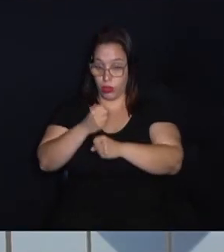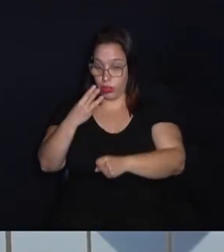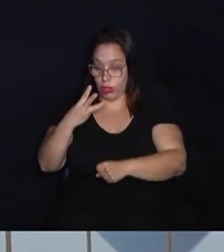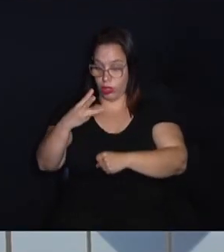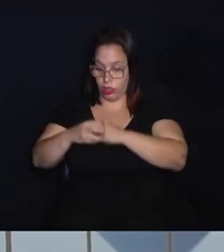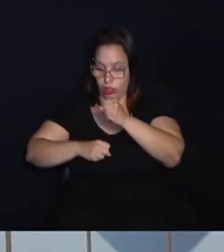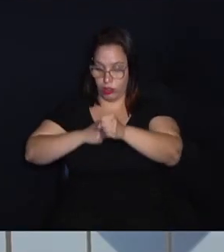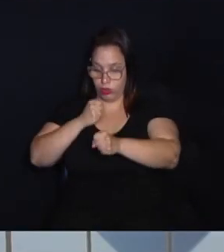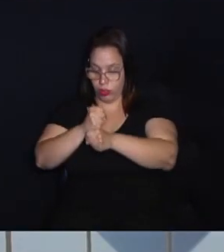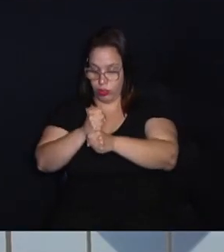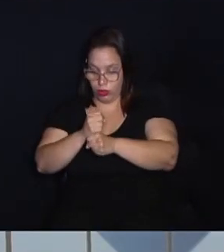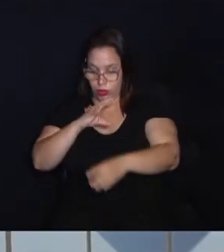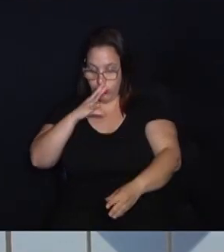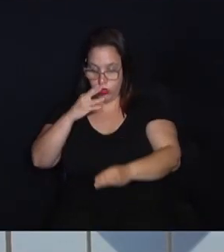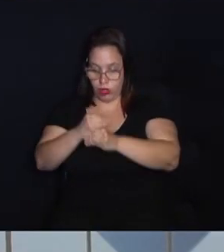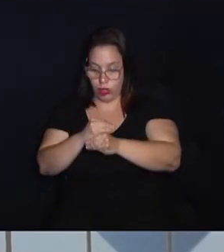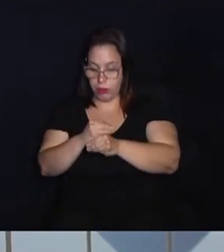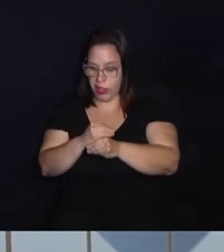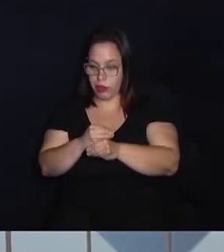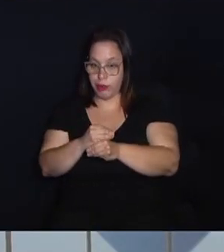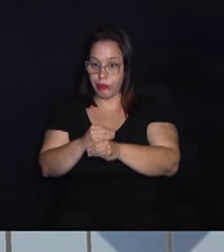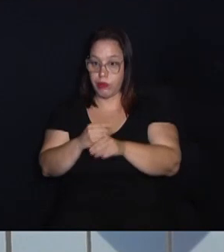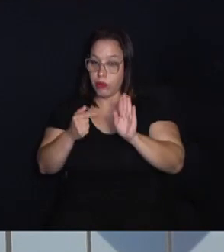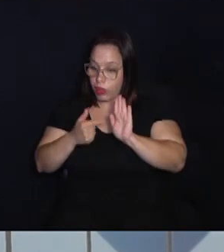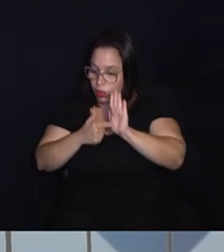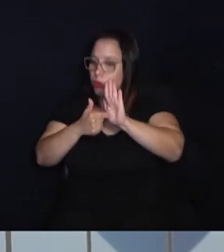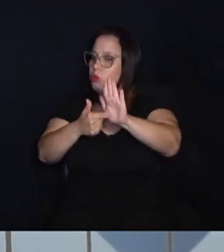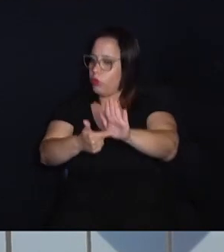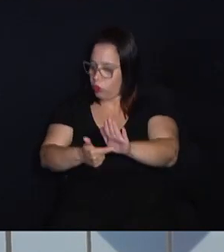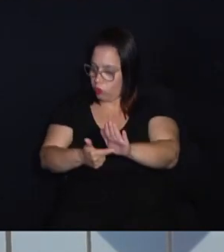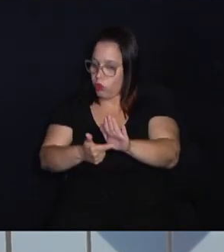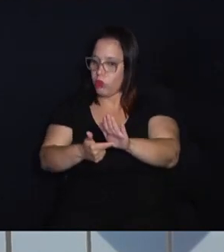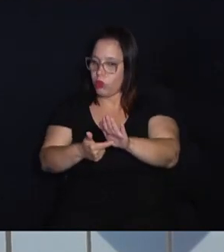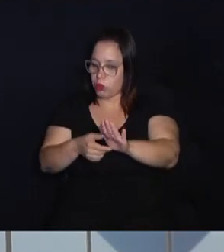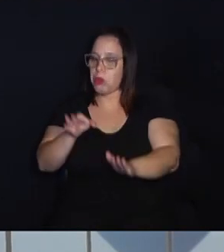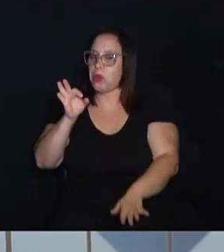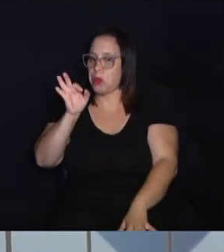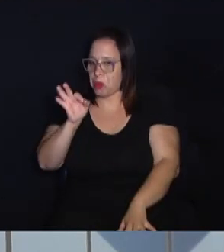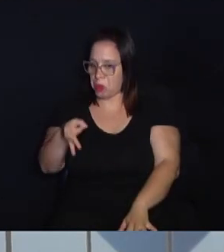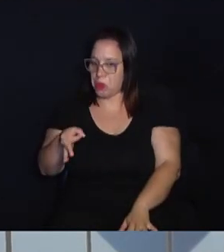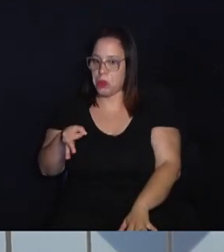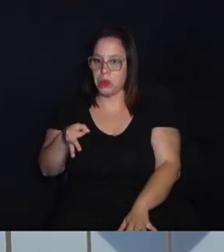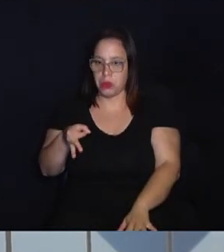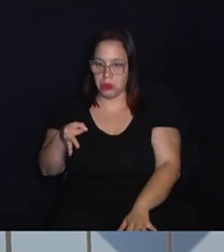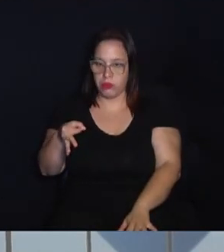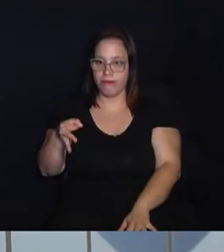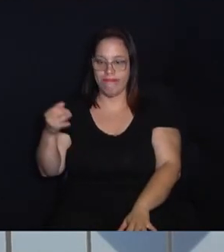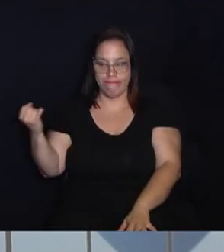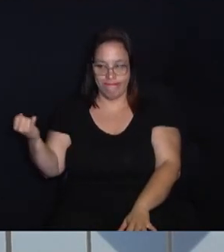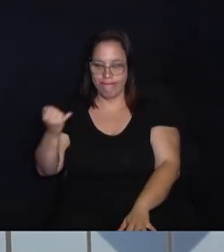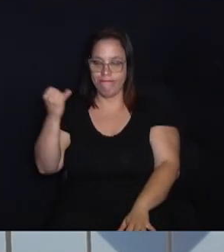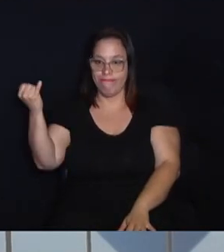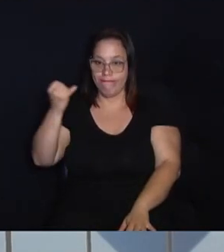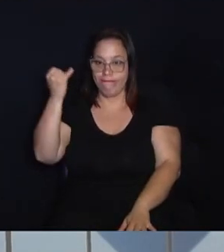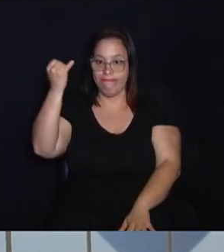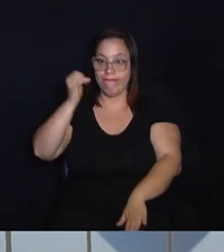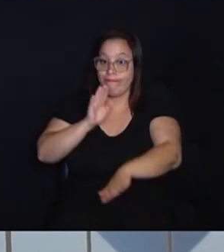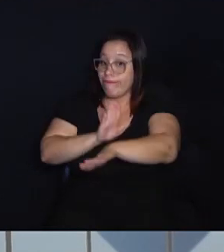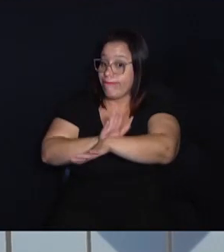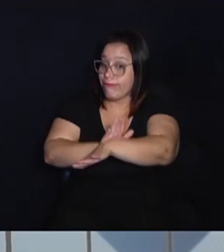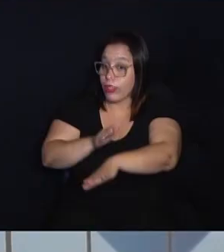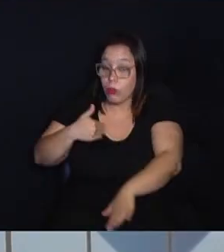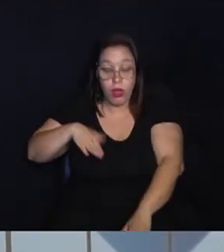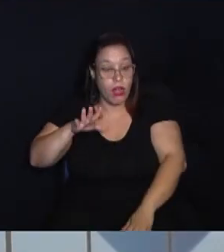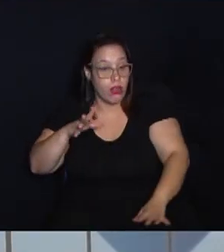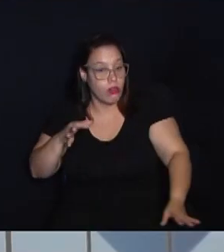de aplicação da emenda positiva, se mostrou ser uma medida acertada, uma iniciativa importante que ajuda ainda mais a